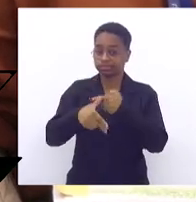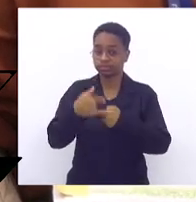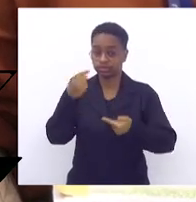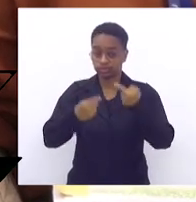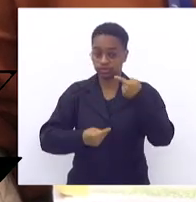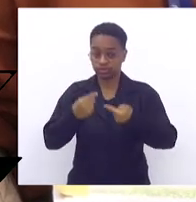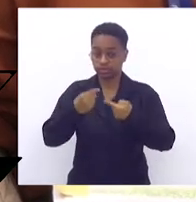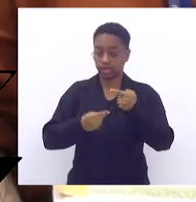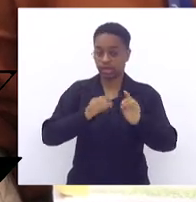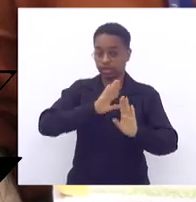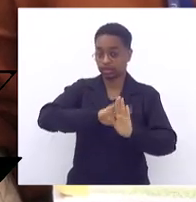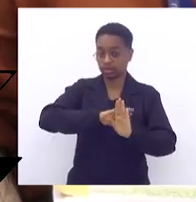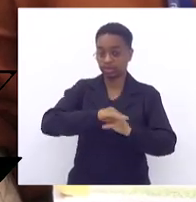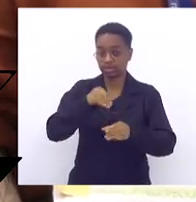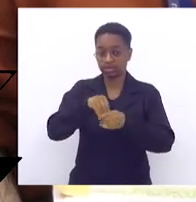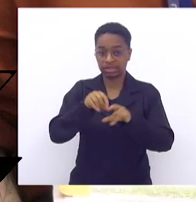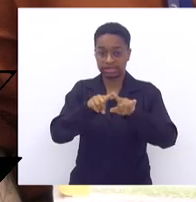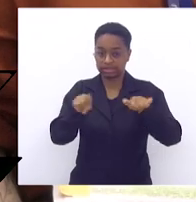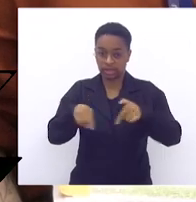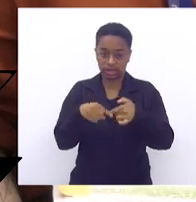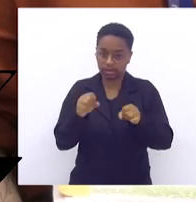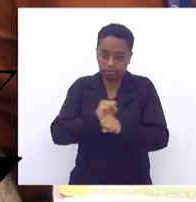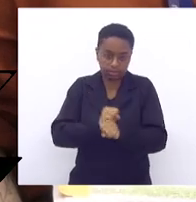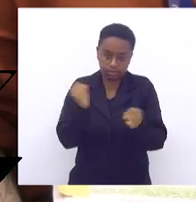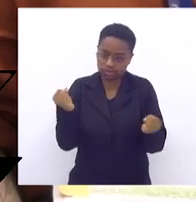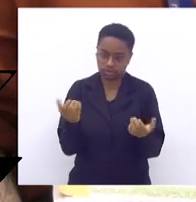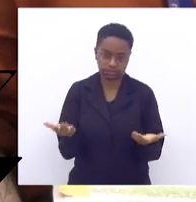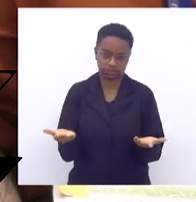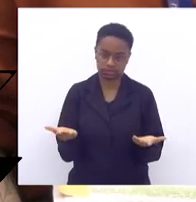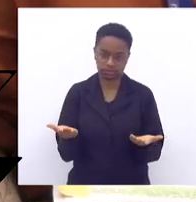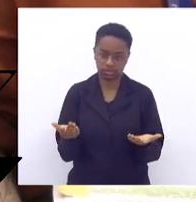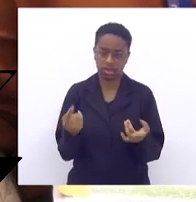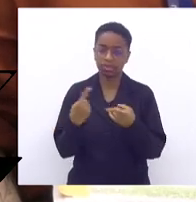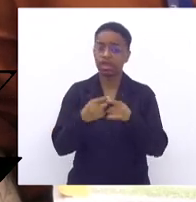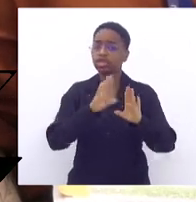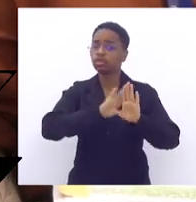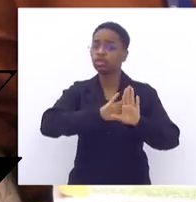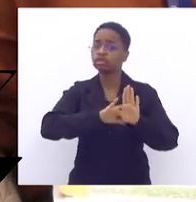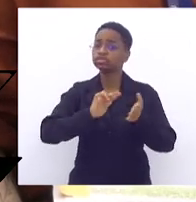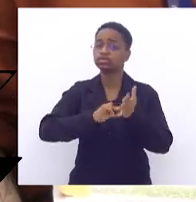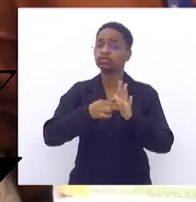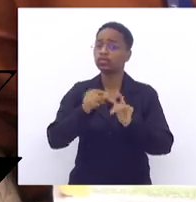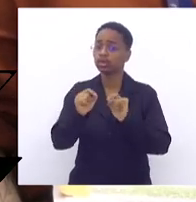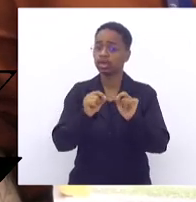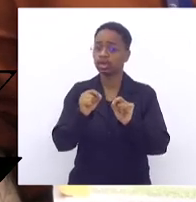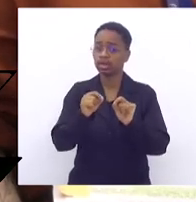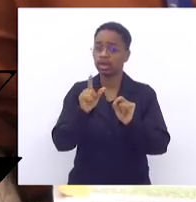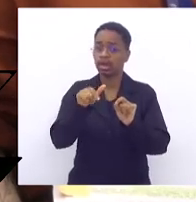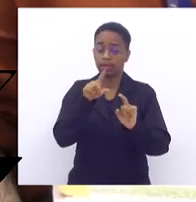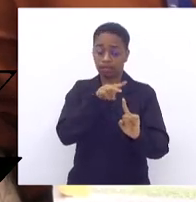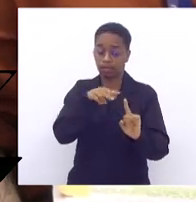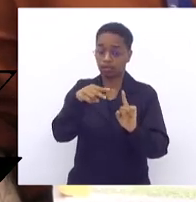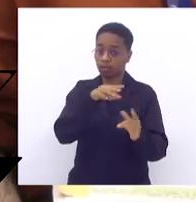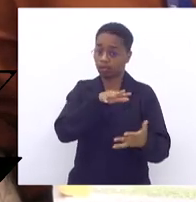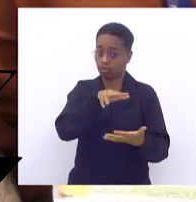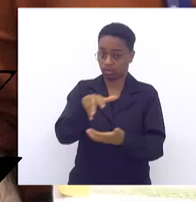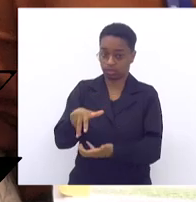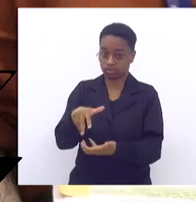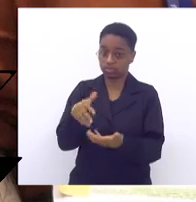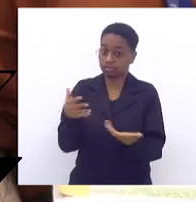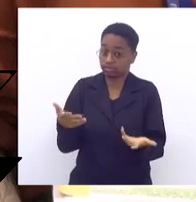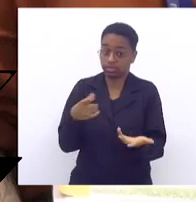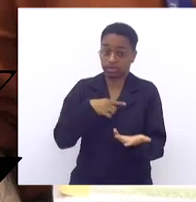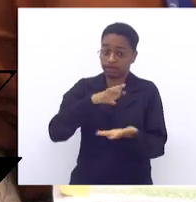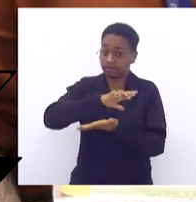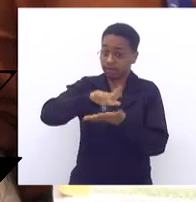de sala de aula é impossível. O que é uma ideologia? Uma ideologia é uma visão de mundo. E nos diferentes